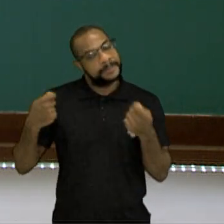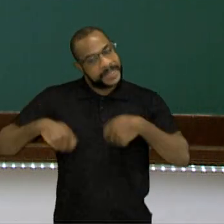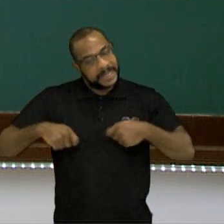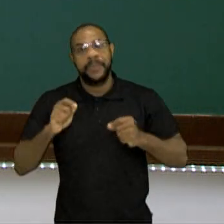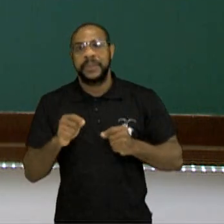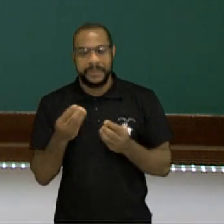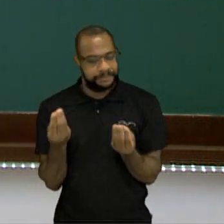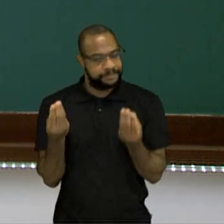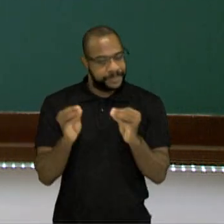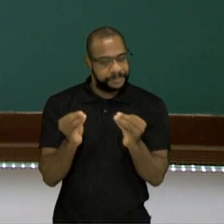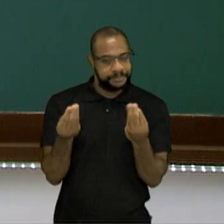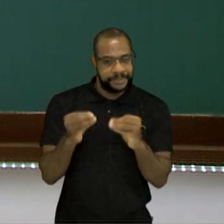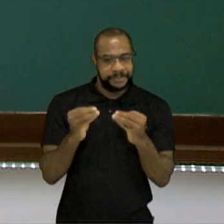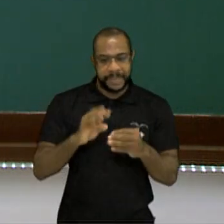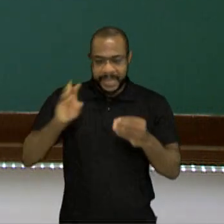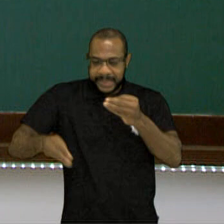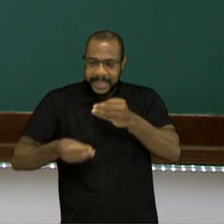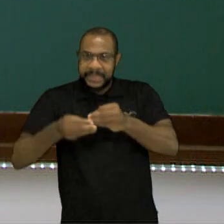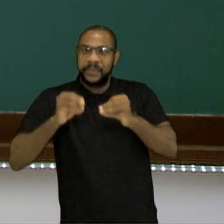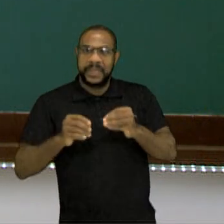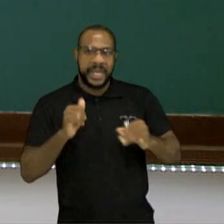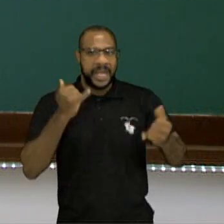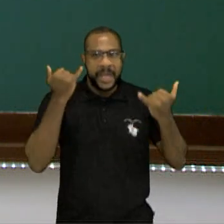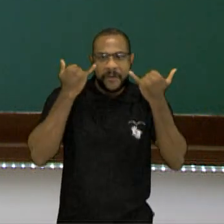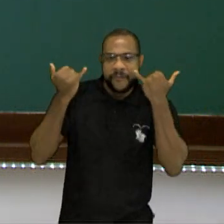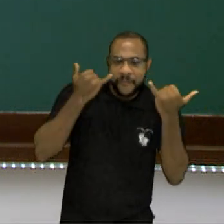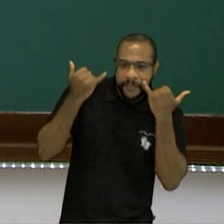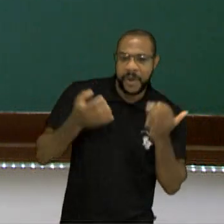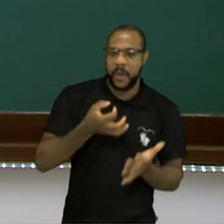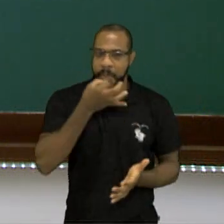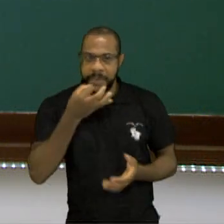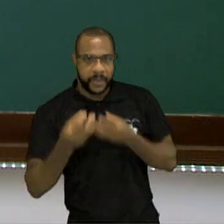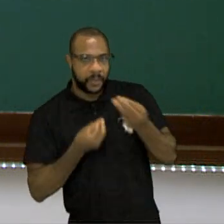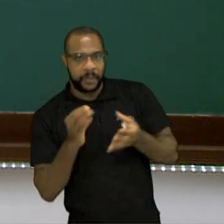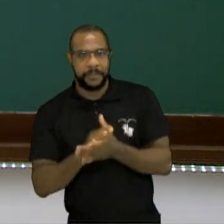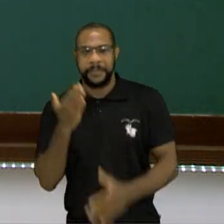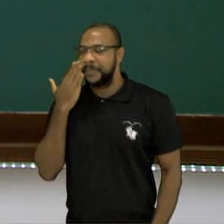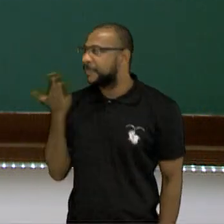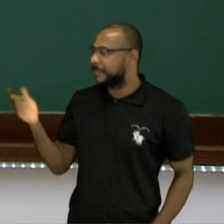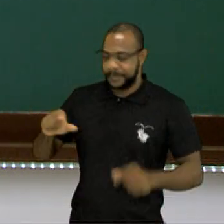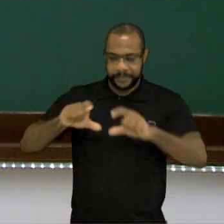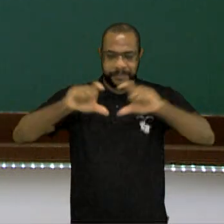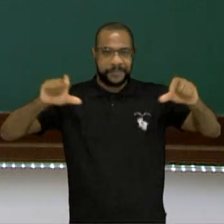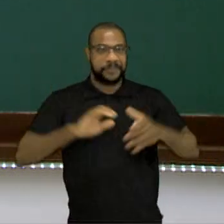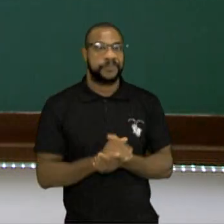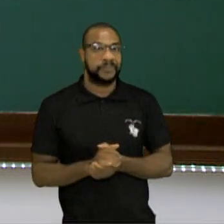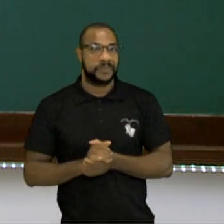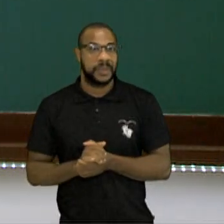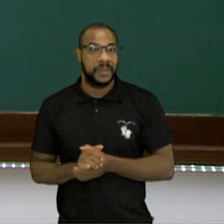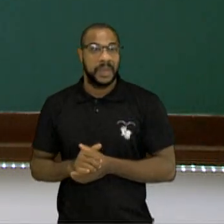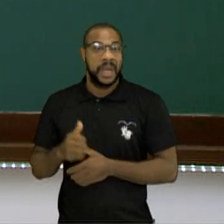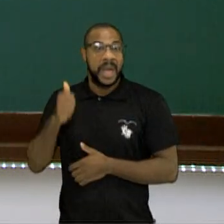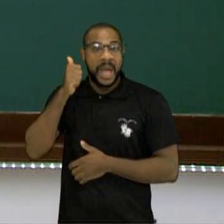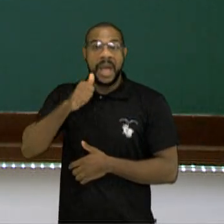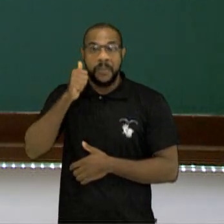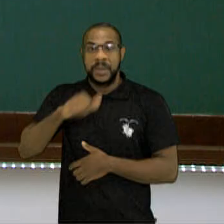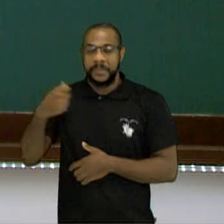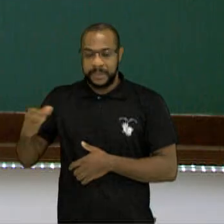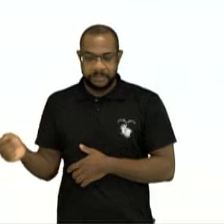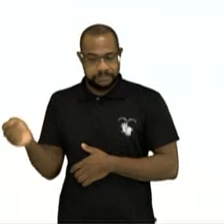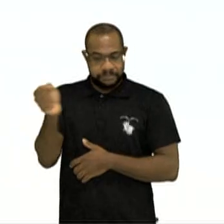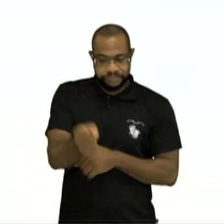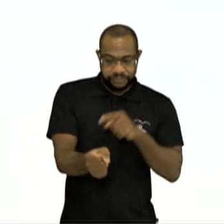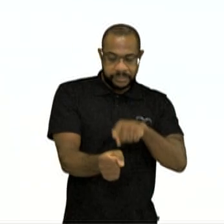informação. Temos aqui um título de um artigo de opinião. Botem as mulheres no lugar em que se tomam